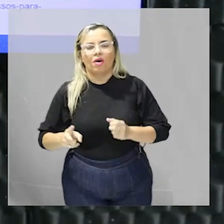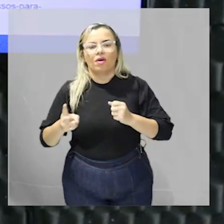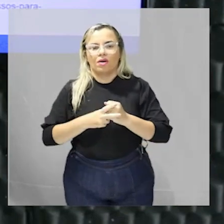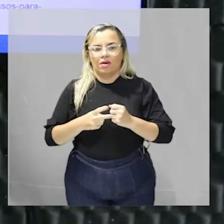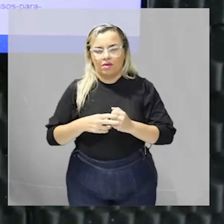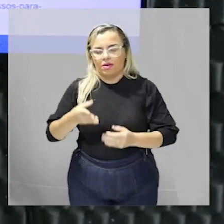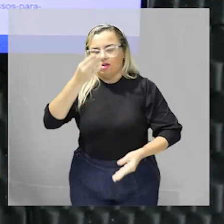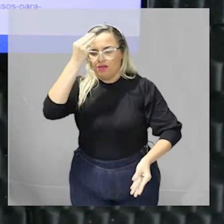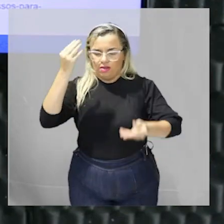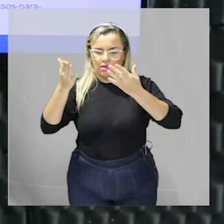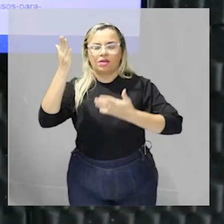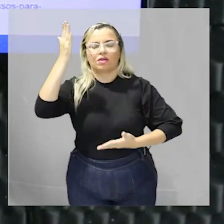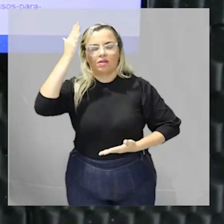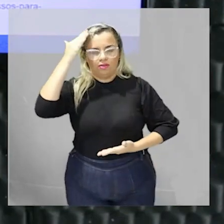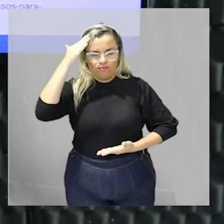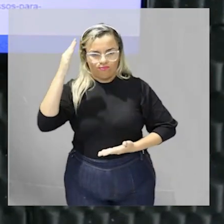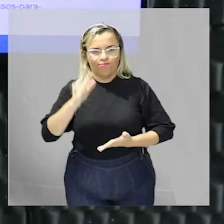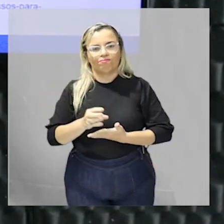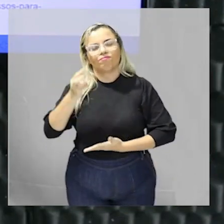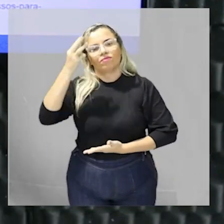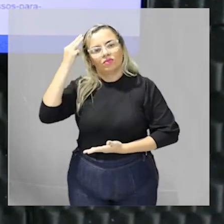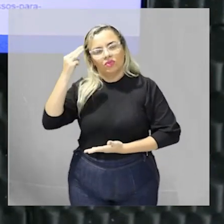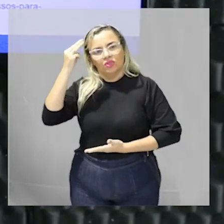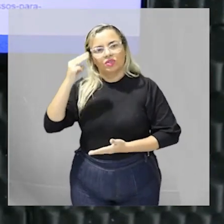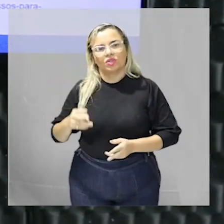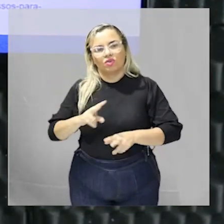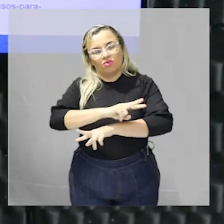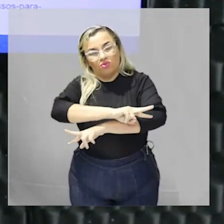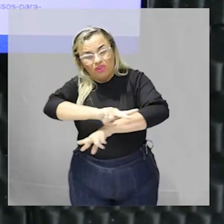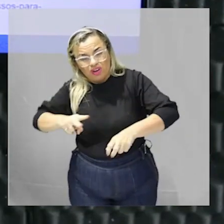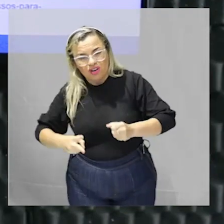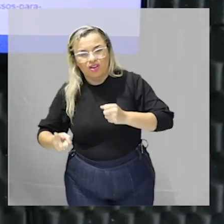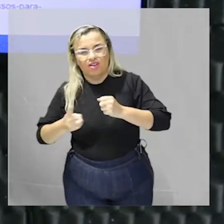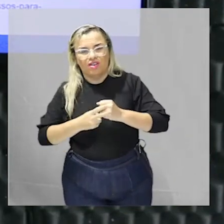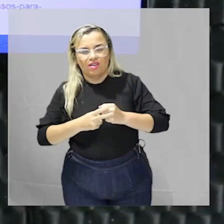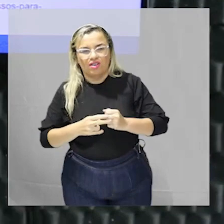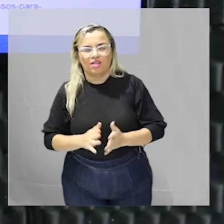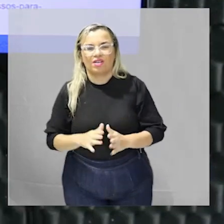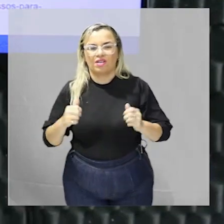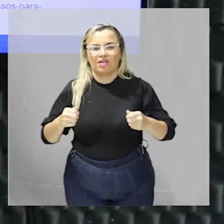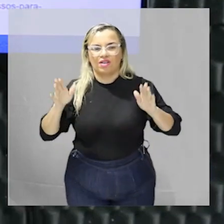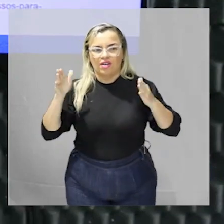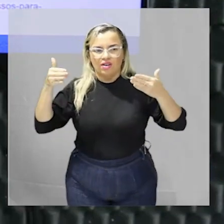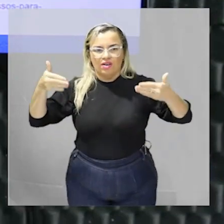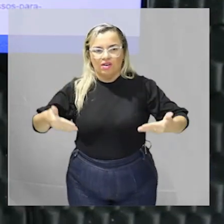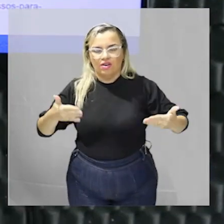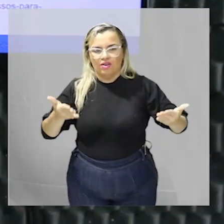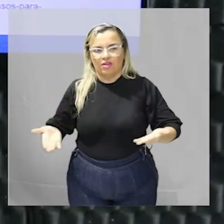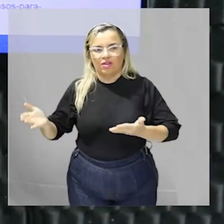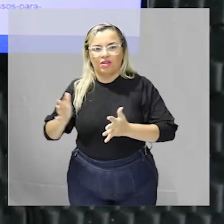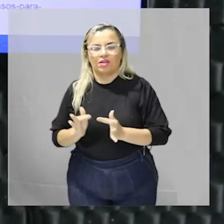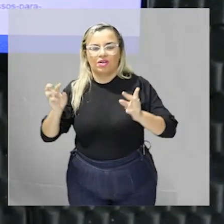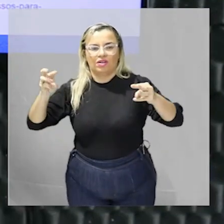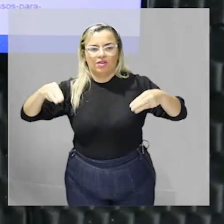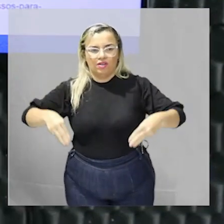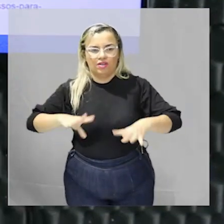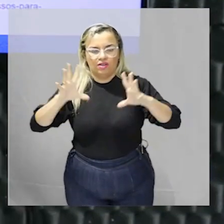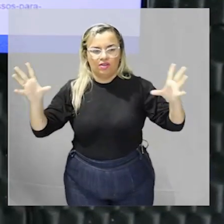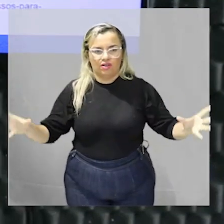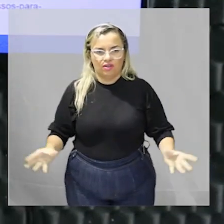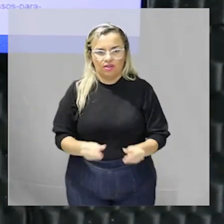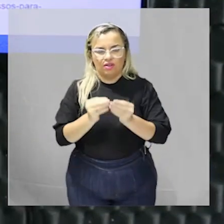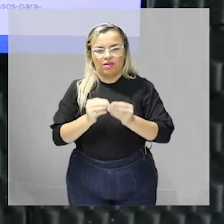decorar também, tá? Porque são muitos verbos e você precisa estar atento a isso. E, por fim,